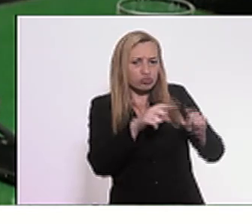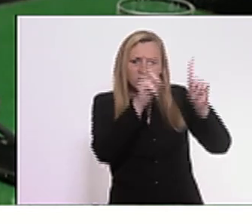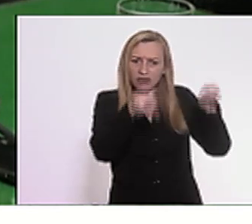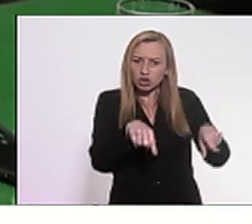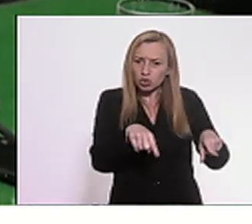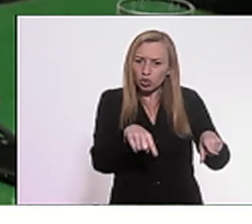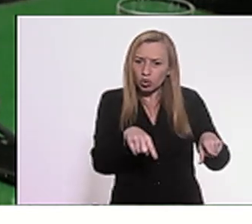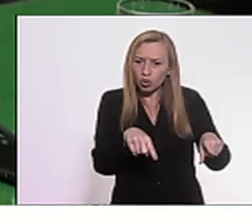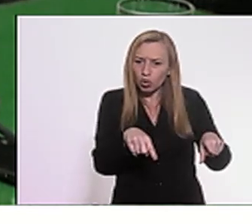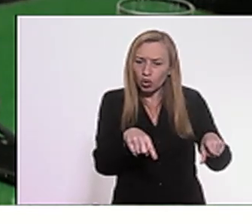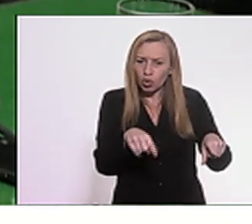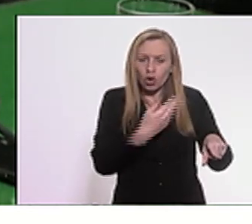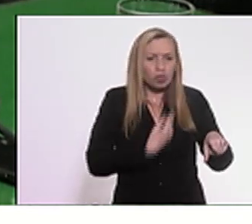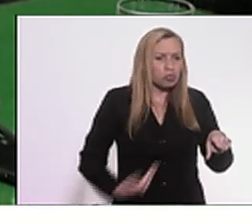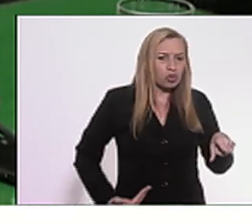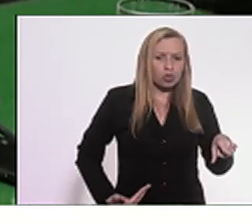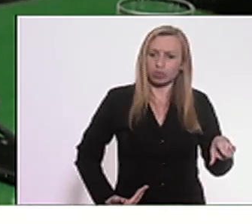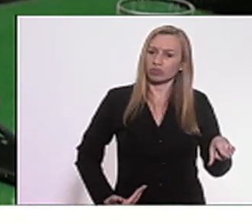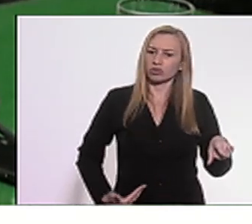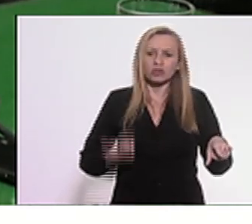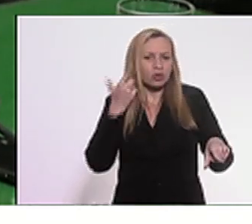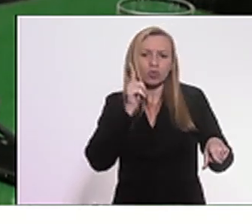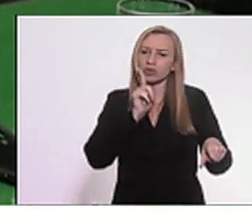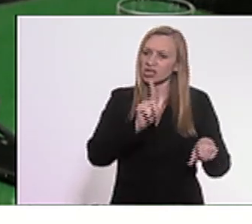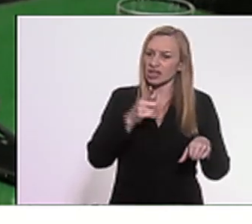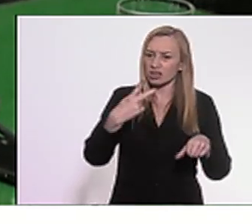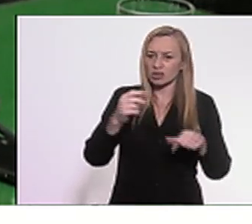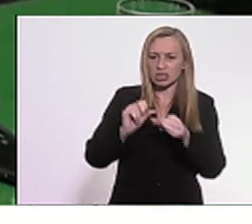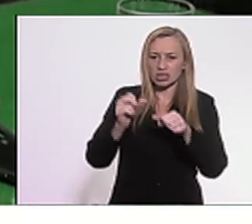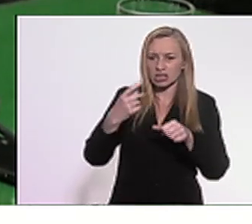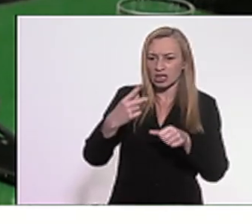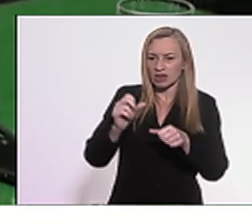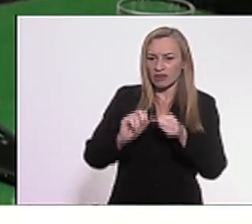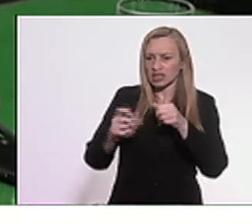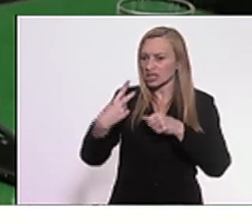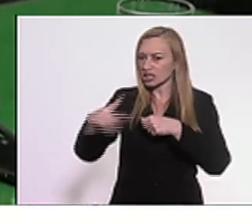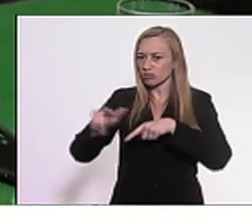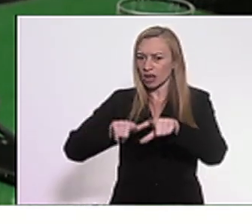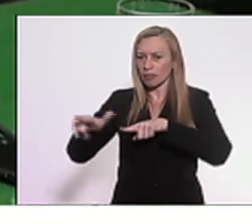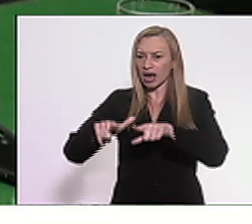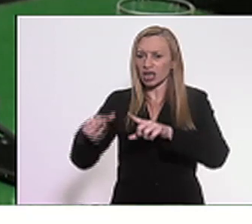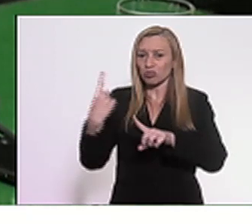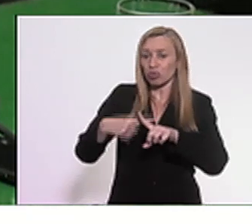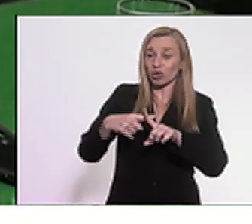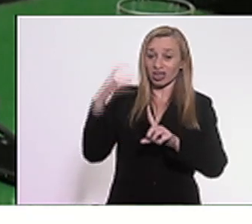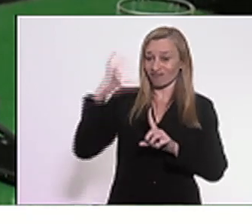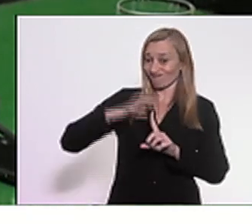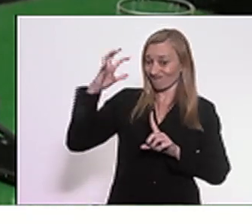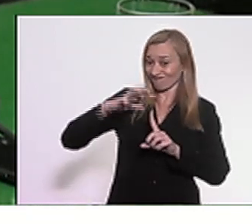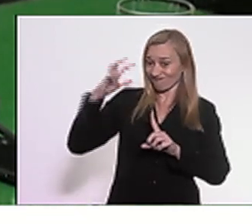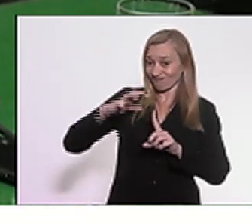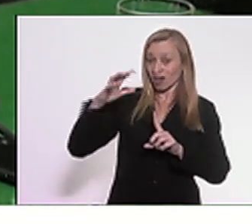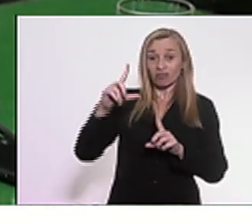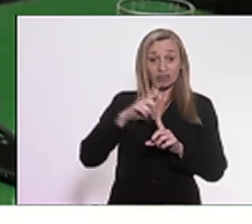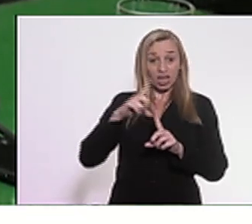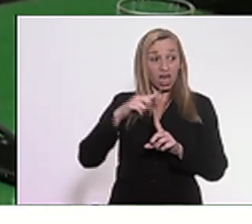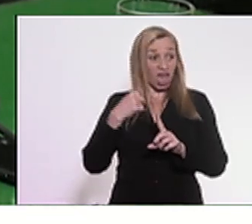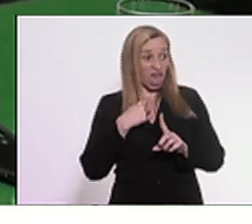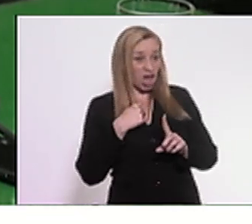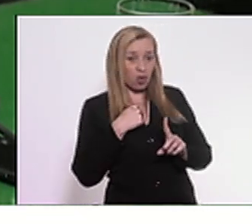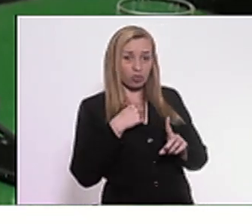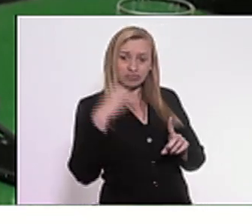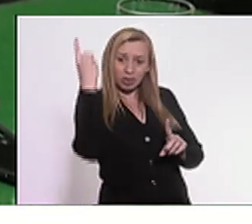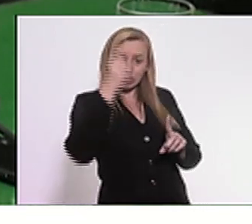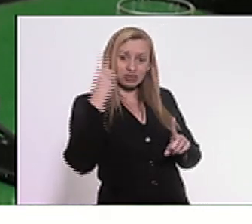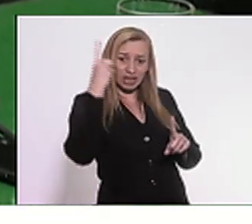consegue atender a população porque está sofrendo assédio, e eu, como parlamentar, me omito a isso, eu estou